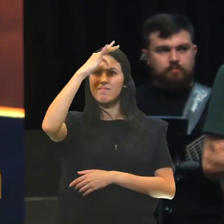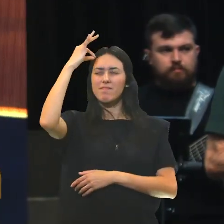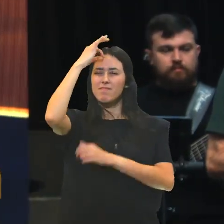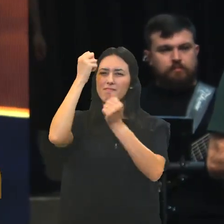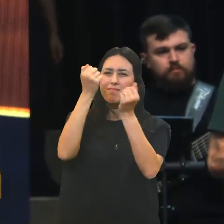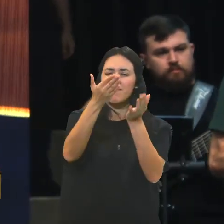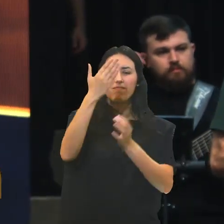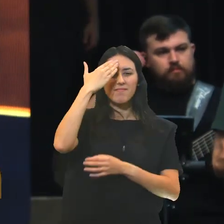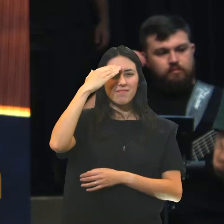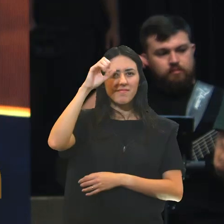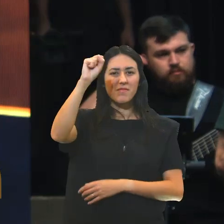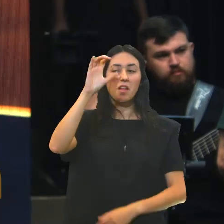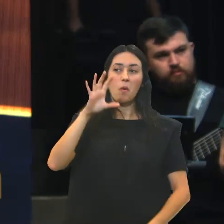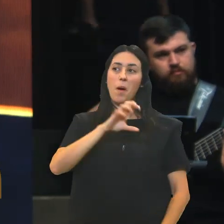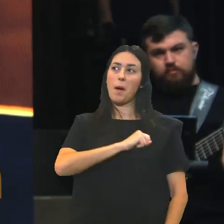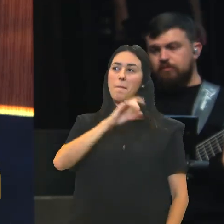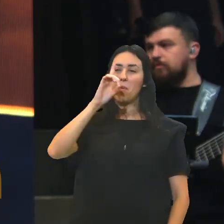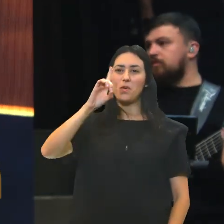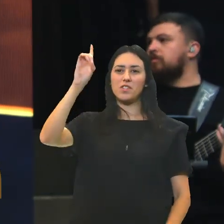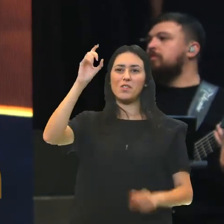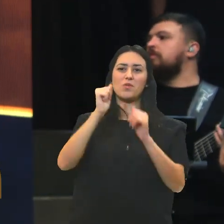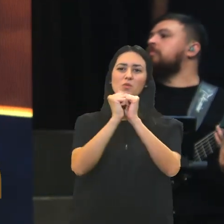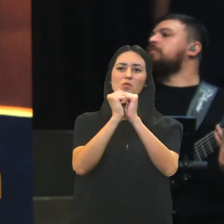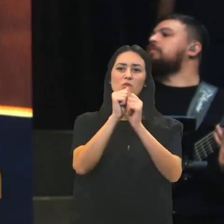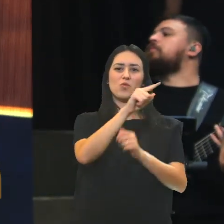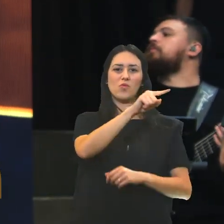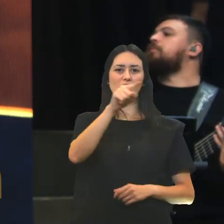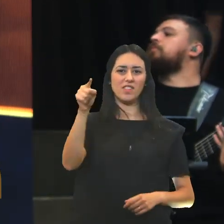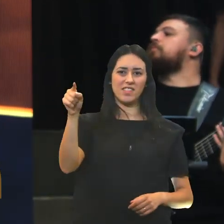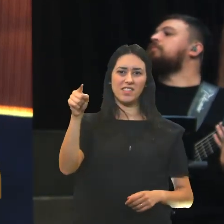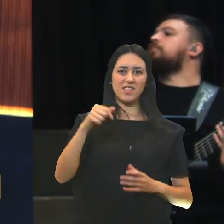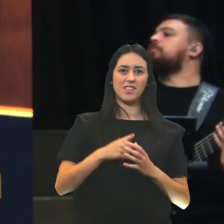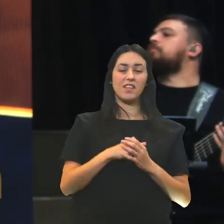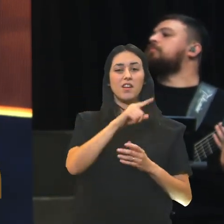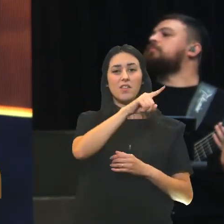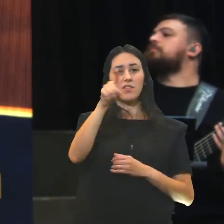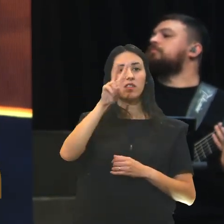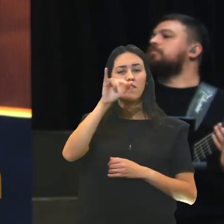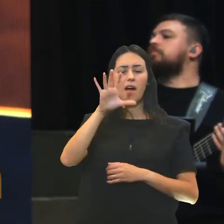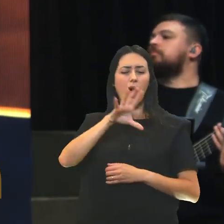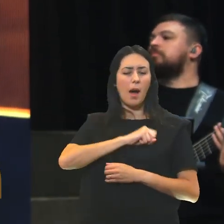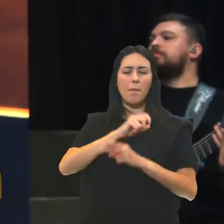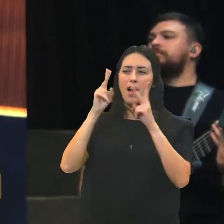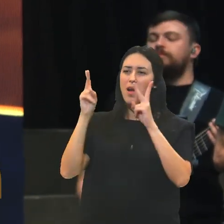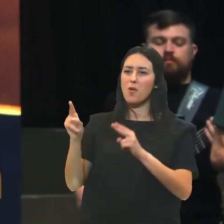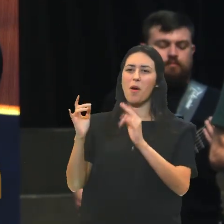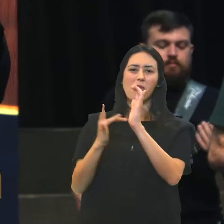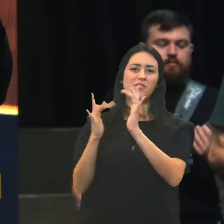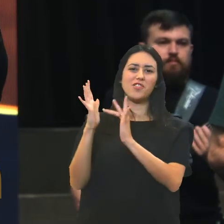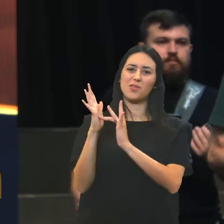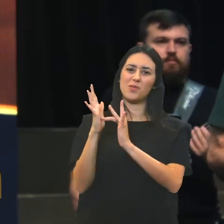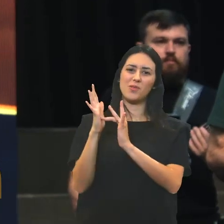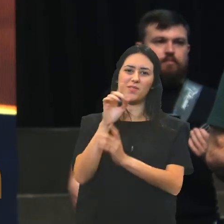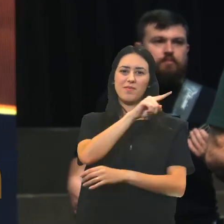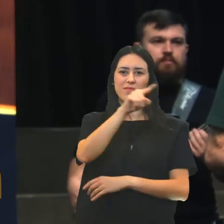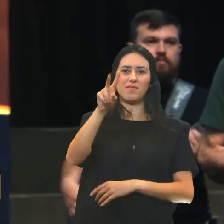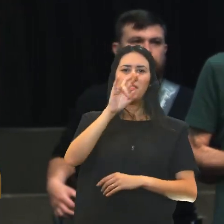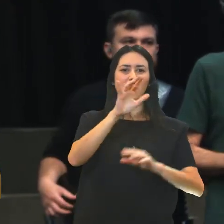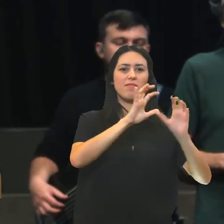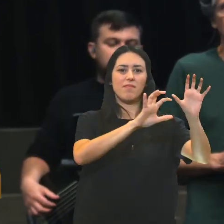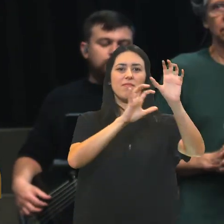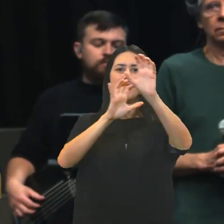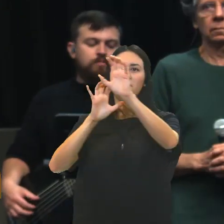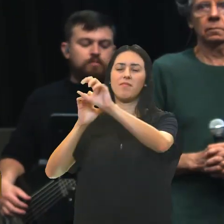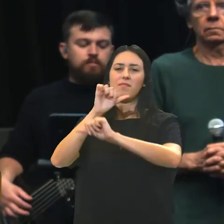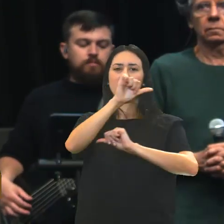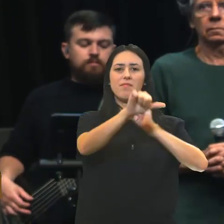você, o amor de Deus será sobre você. Você vai amar como Cristo ama, e você vai ser um agente de mudança, de resgate, de salvação